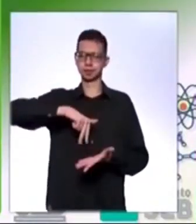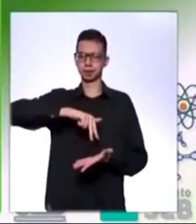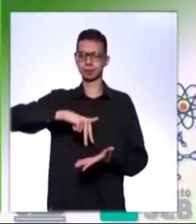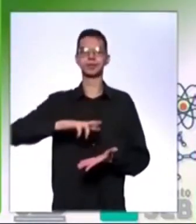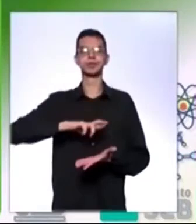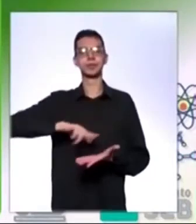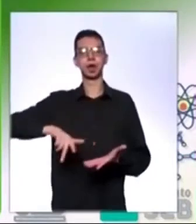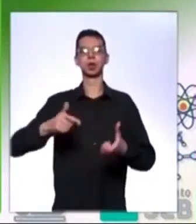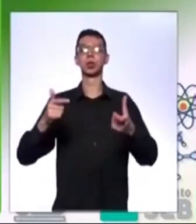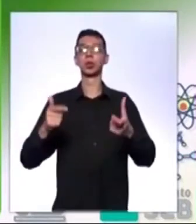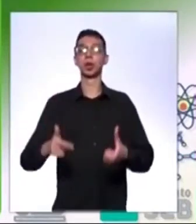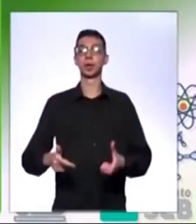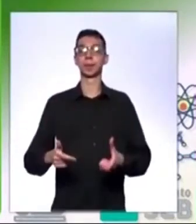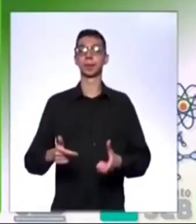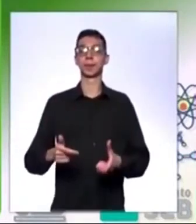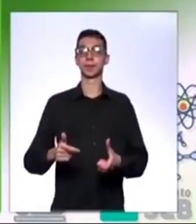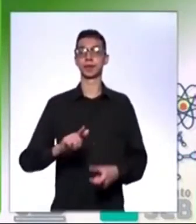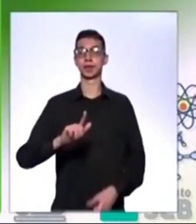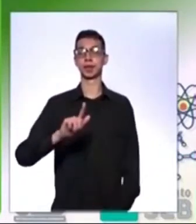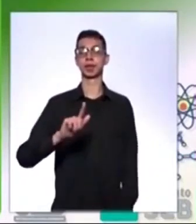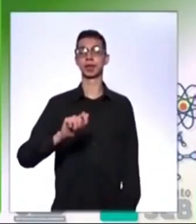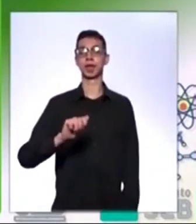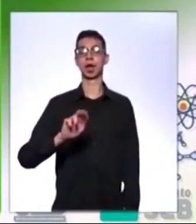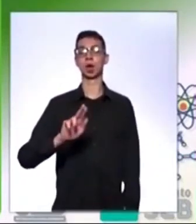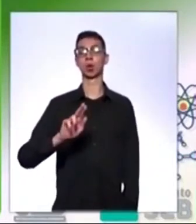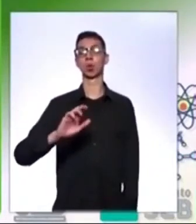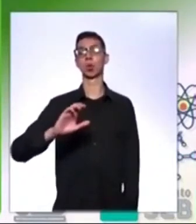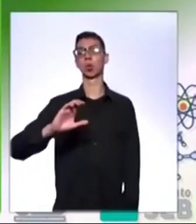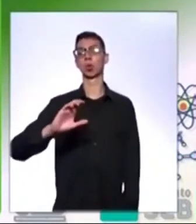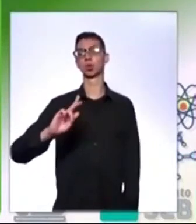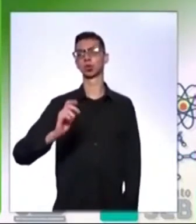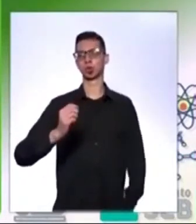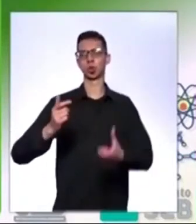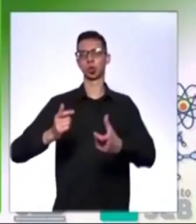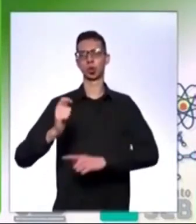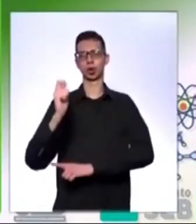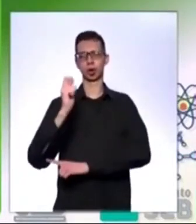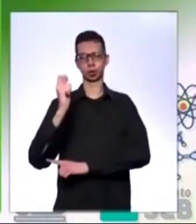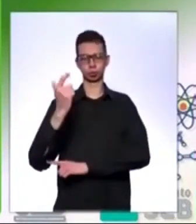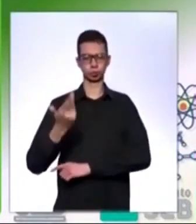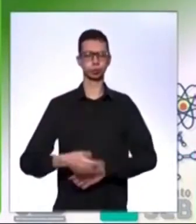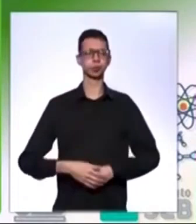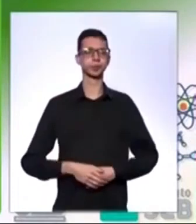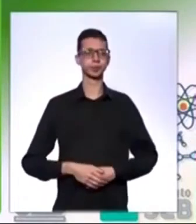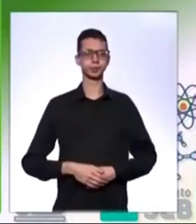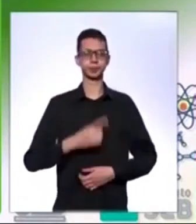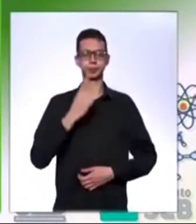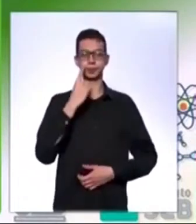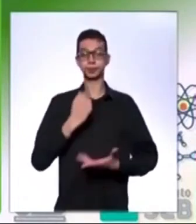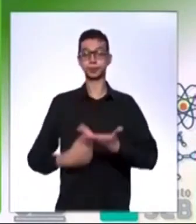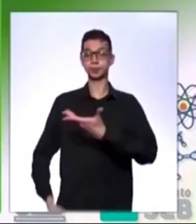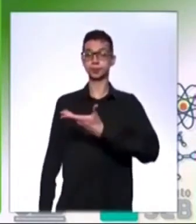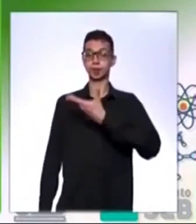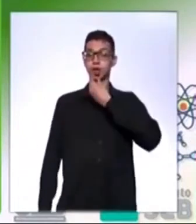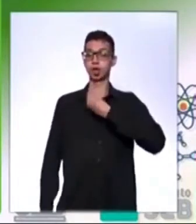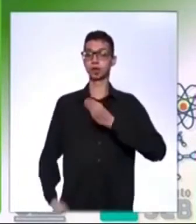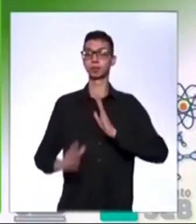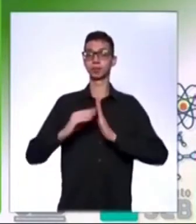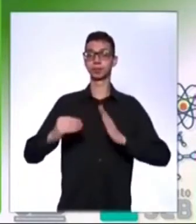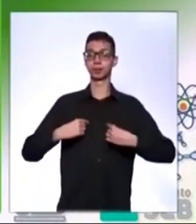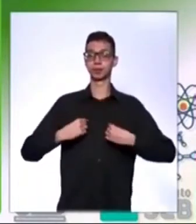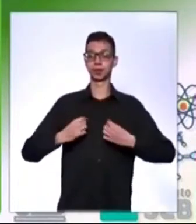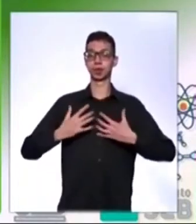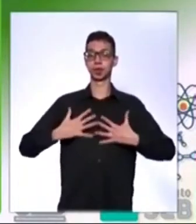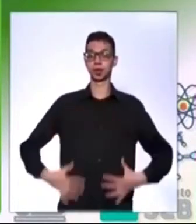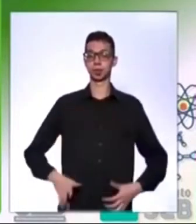gauchescas. O rapaz está pilchado com a roupa típica do gaúcho e ela é uma prenda. Então vamos ter o fandango, que vem de Portugal,